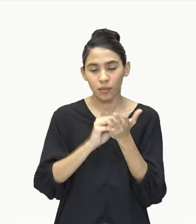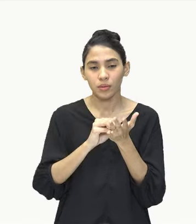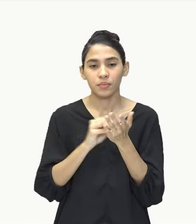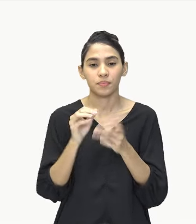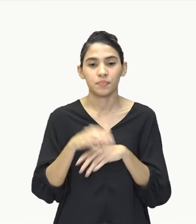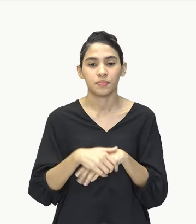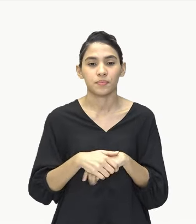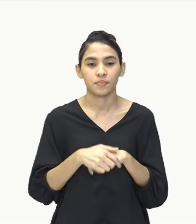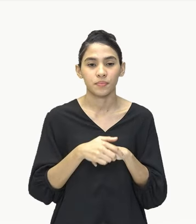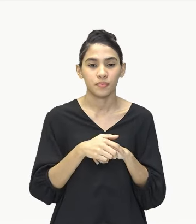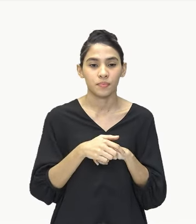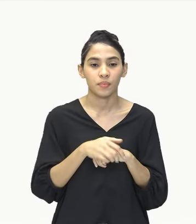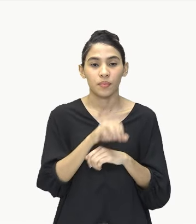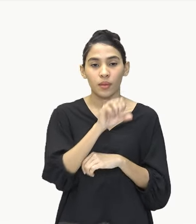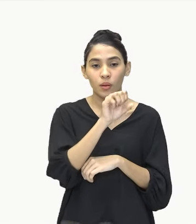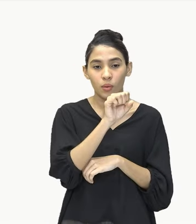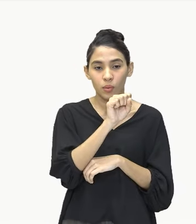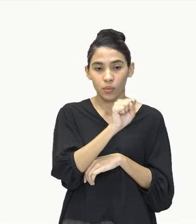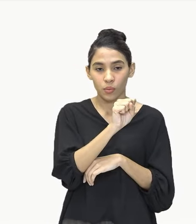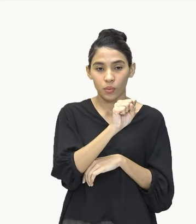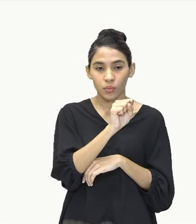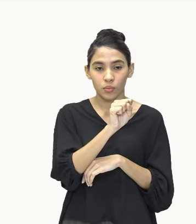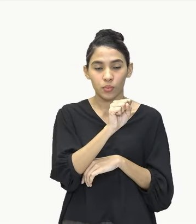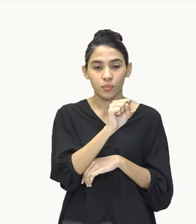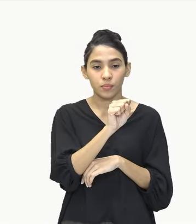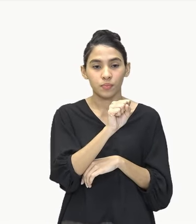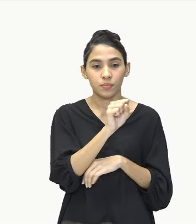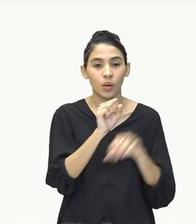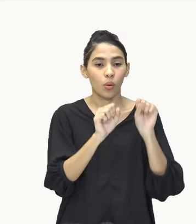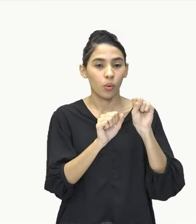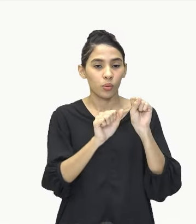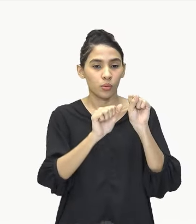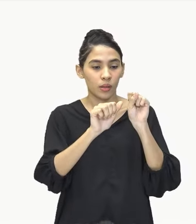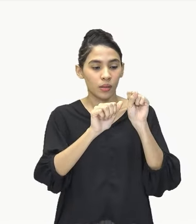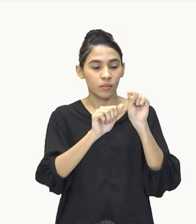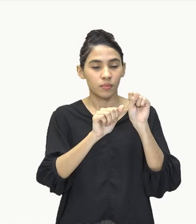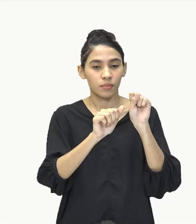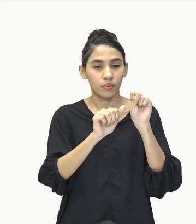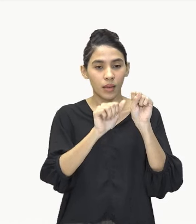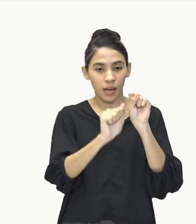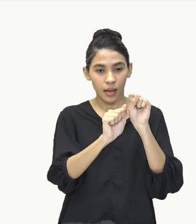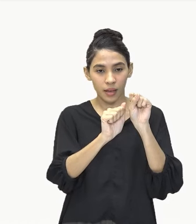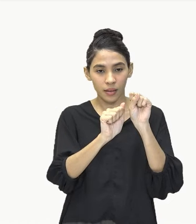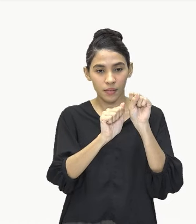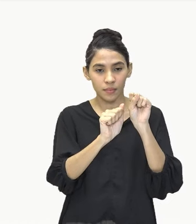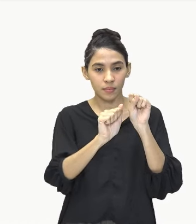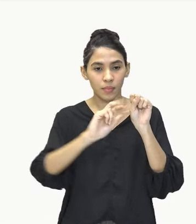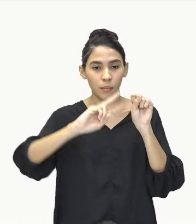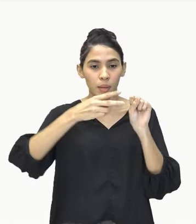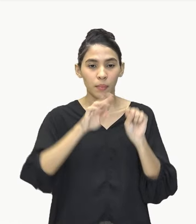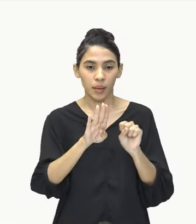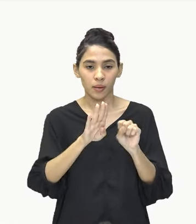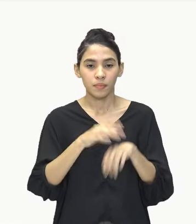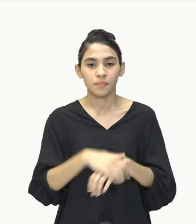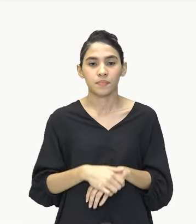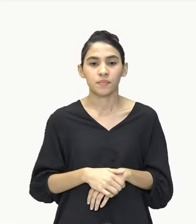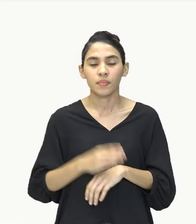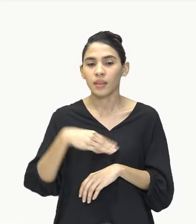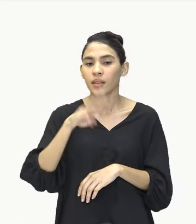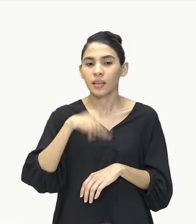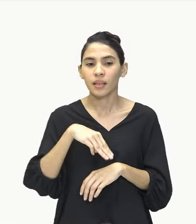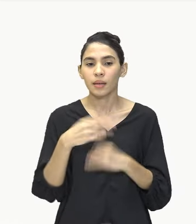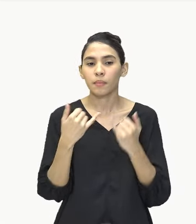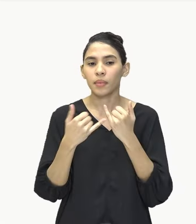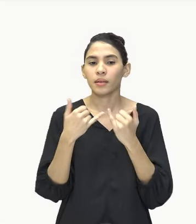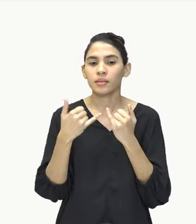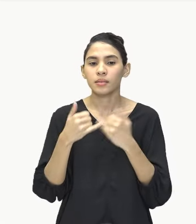ó, 8 ao quadrado B. Com certeza tem alguém aqui que é semelhante a ele. Quem é que tem que ser